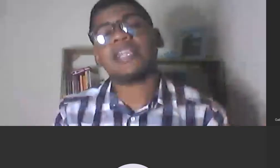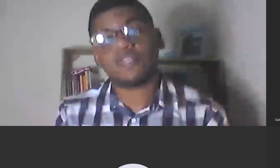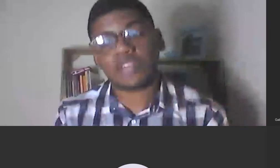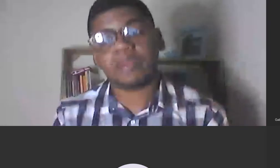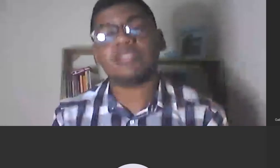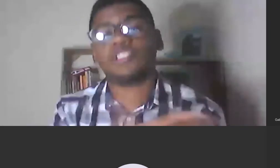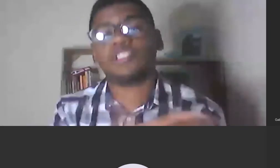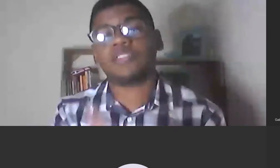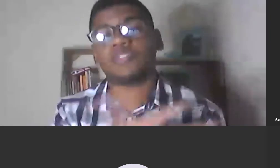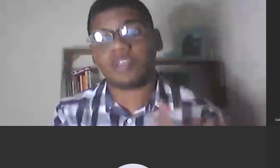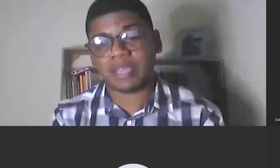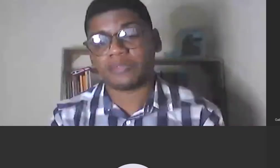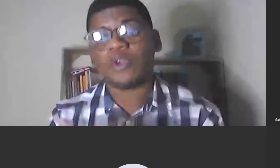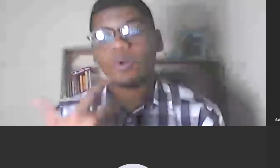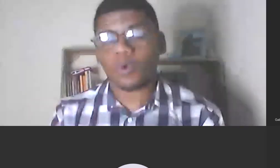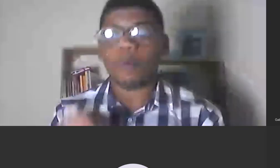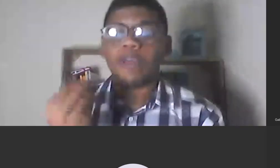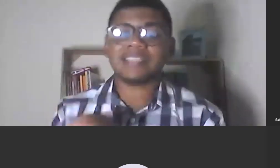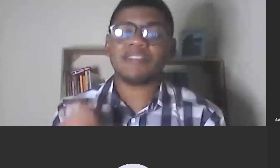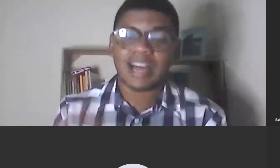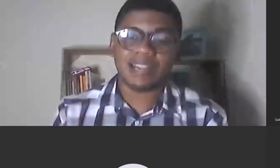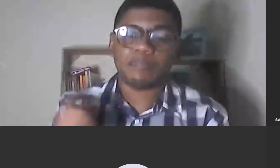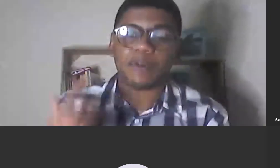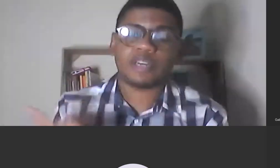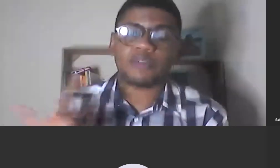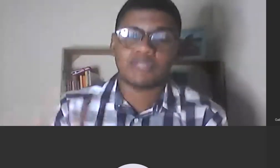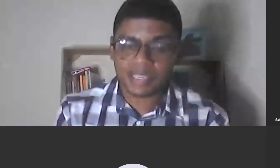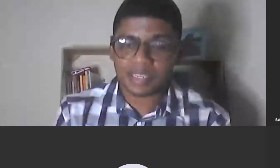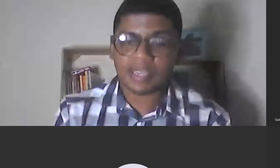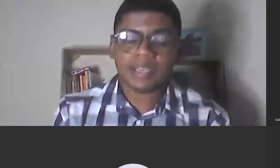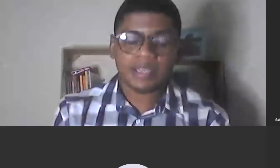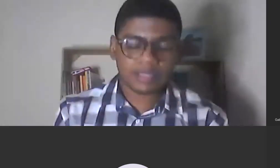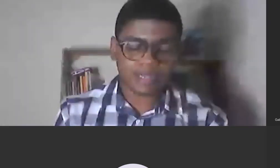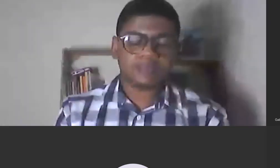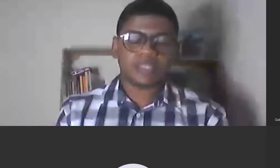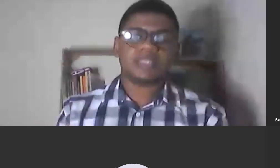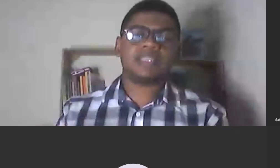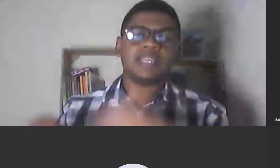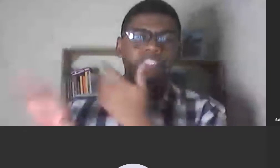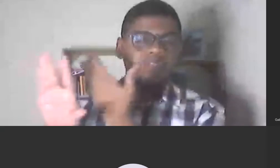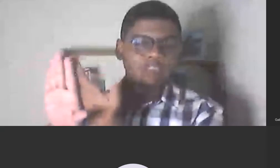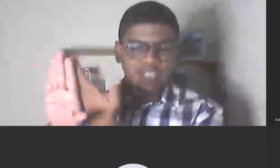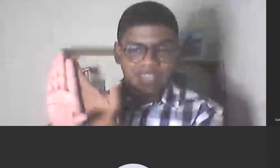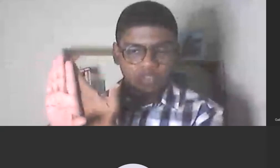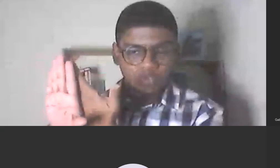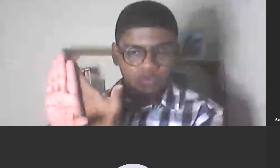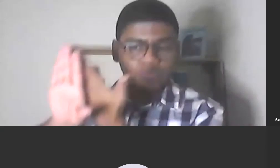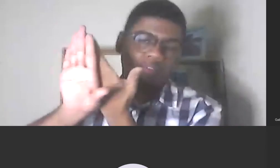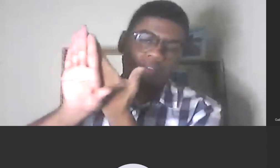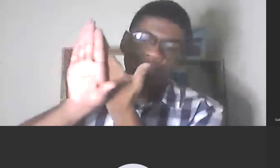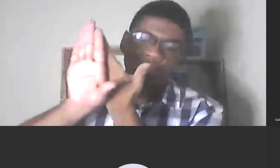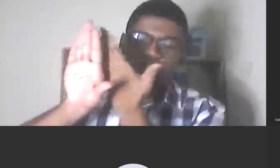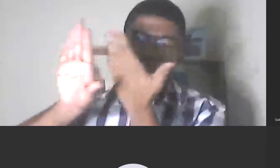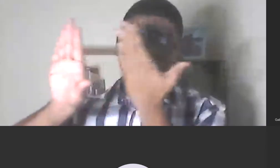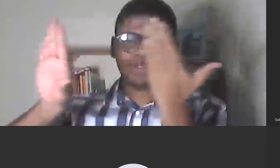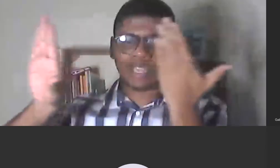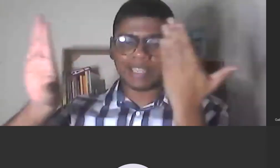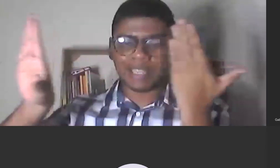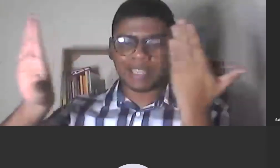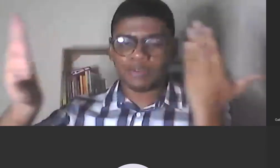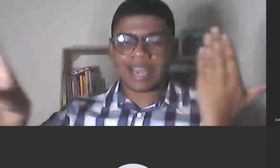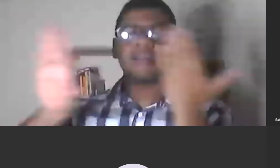dependendo desse relacionamento, desse tipo de relacionamento, como essa fala pode acontecer. Então, se a gente vai se afastar junto, ambos